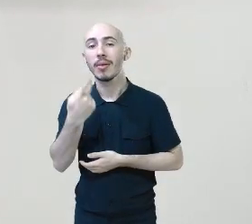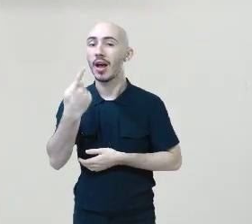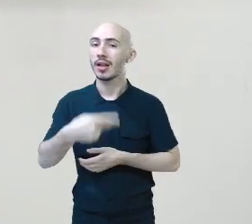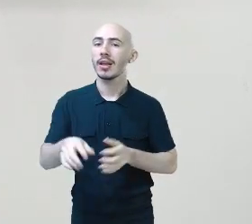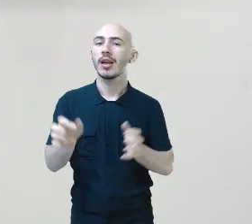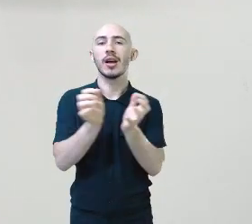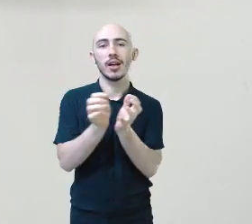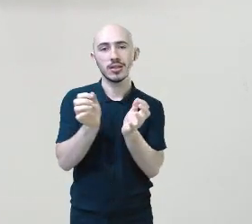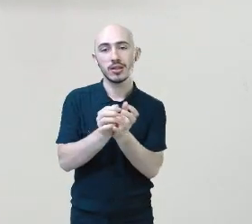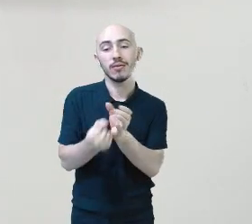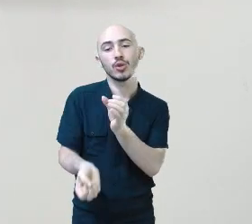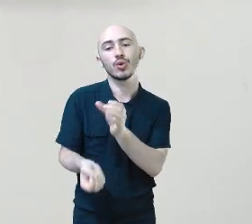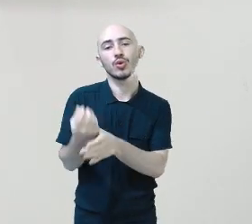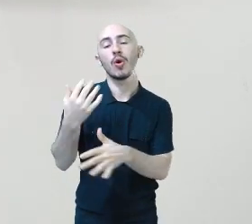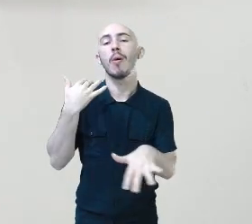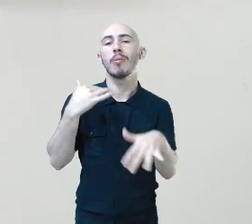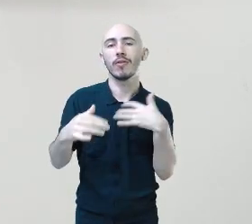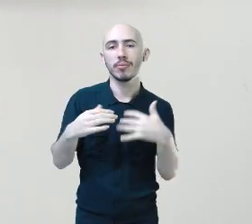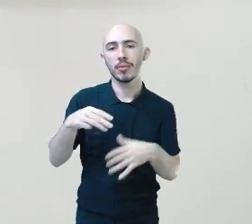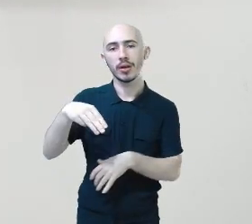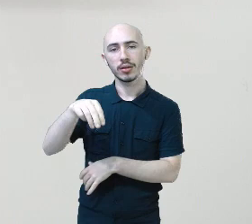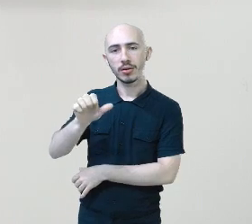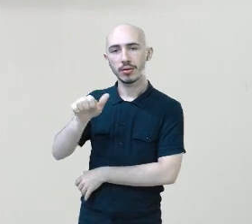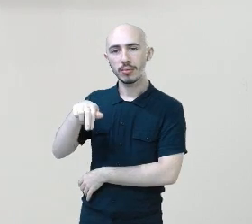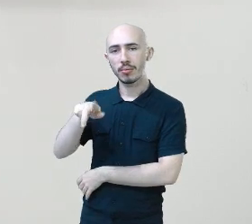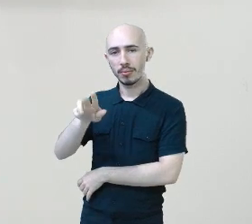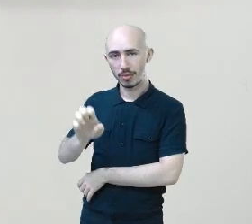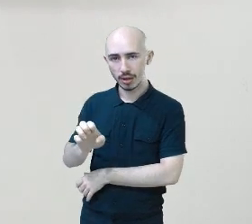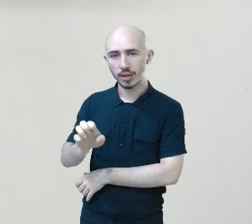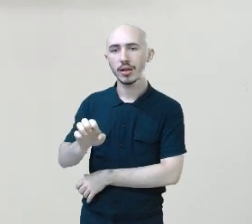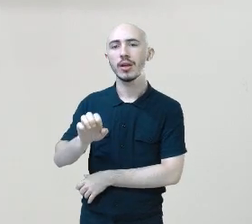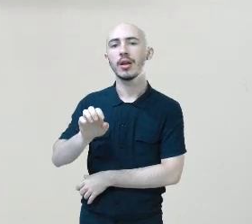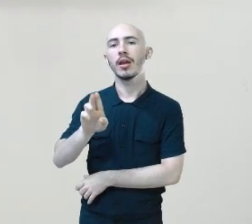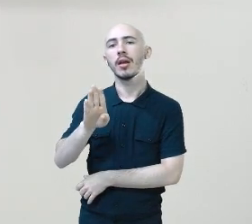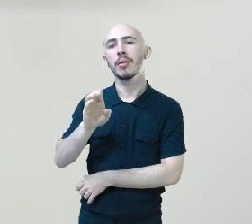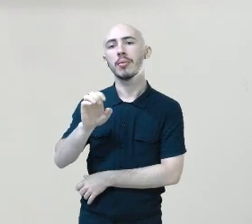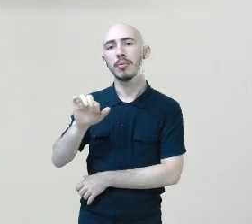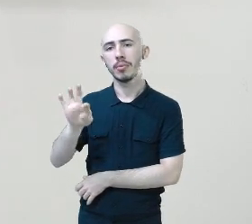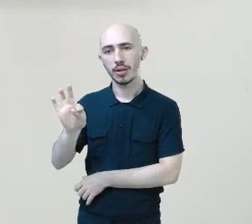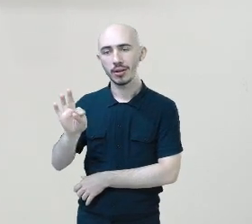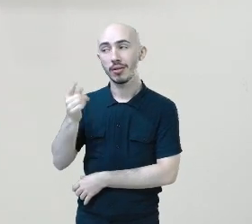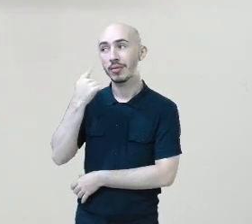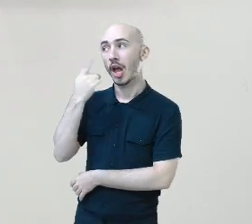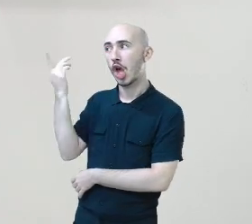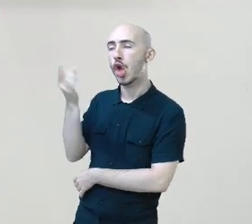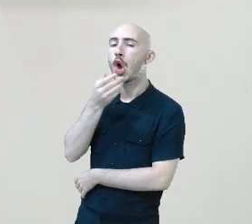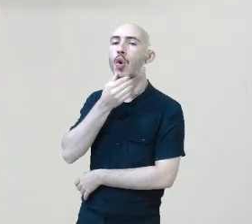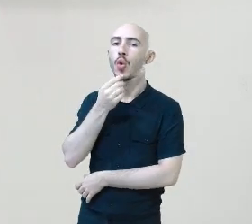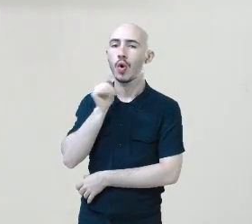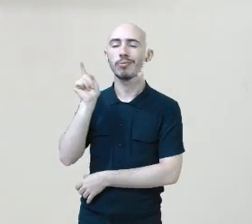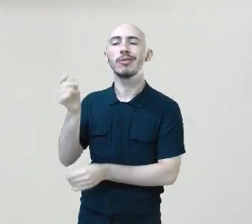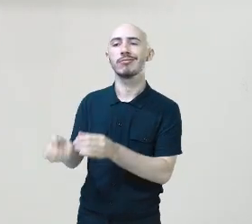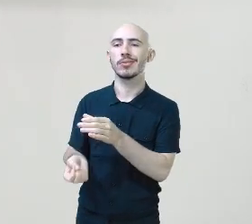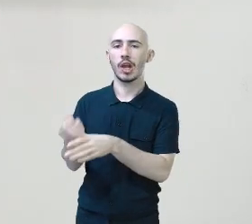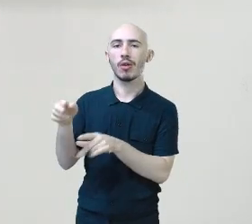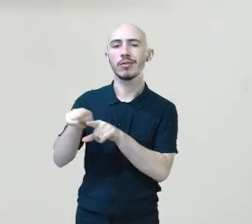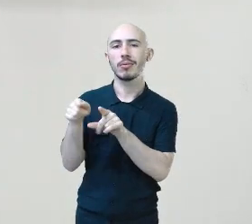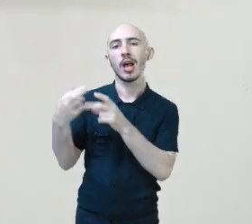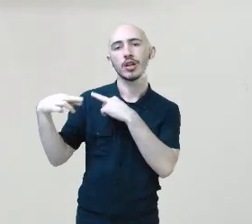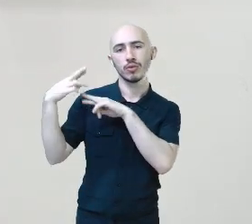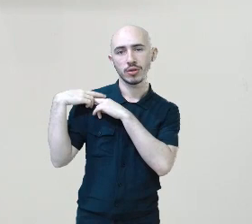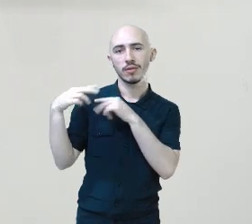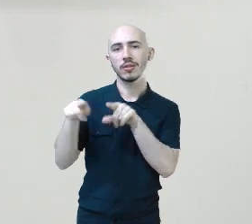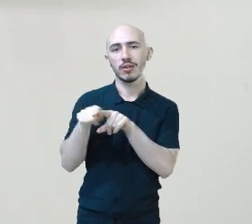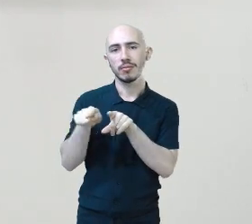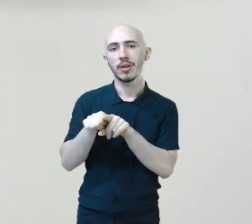do movimento Mangue Beat, da figura do líder aí, o Chico Science, que tem o Chico Science Nação Zumbi, que